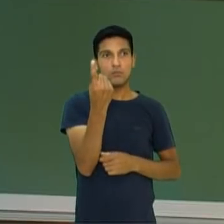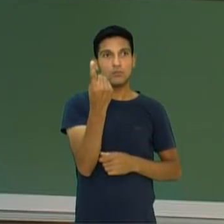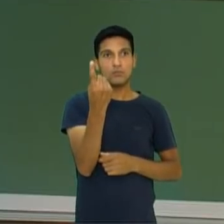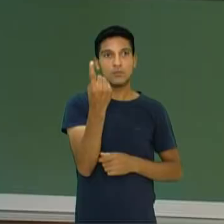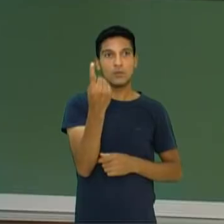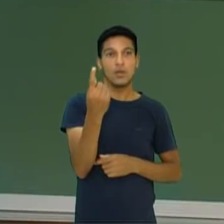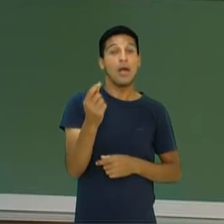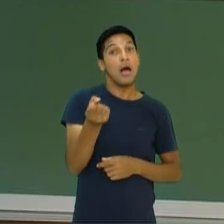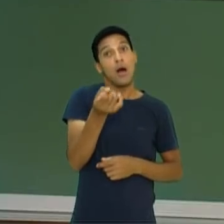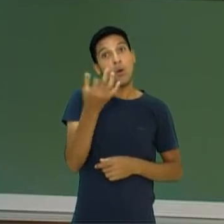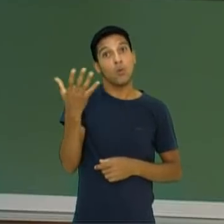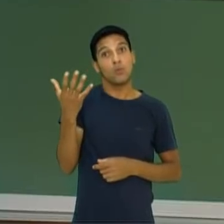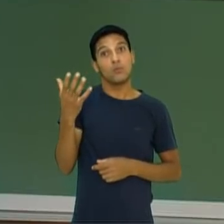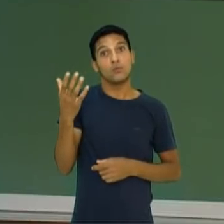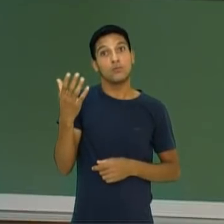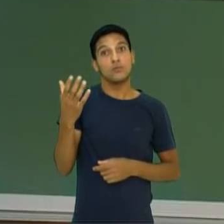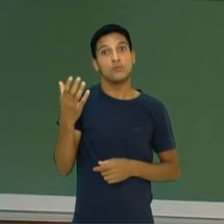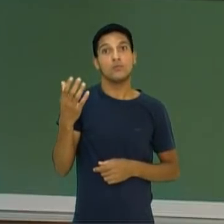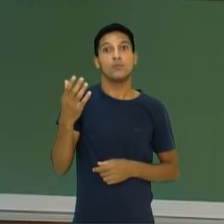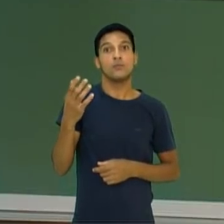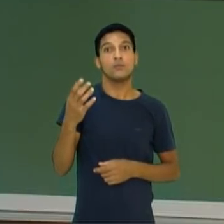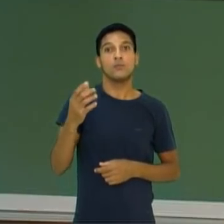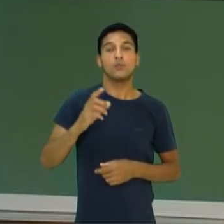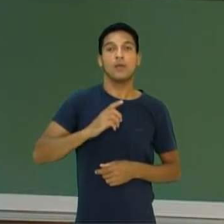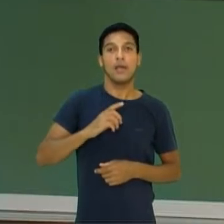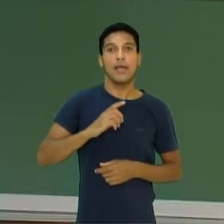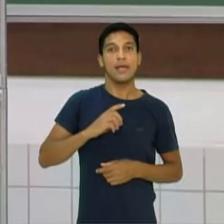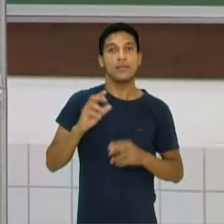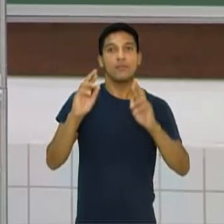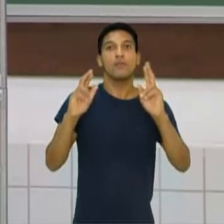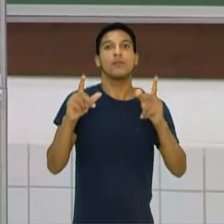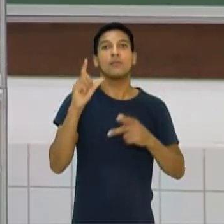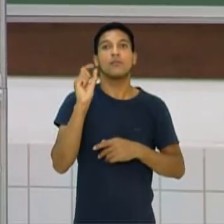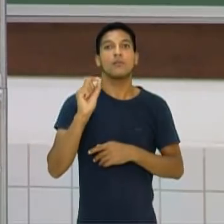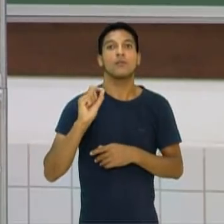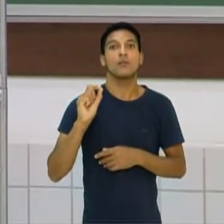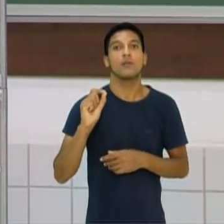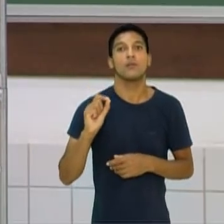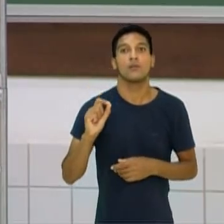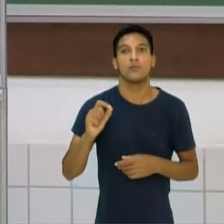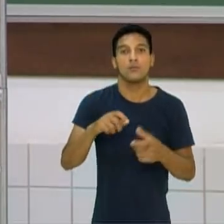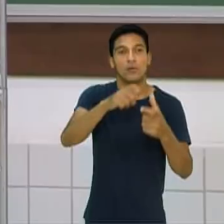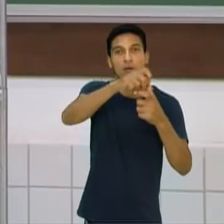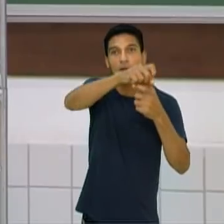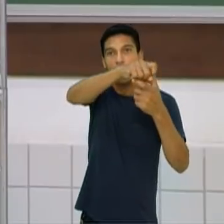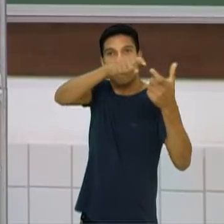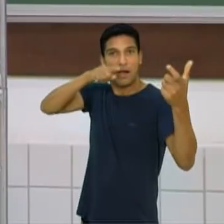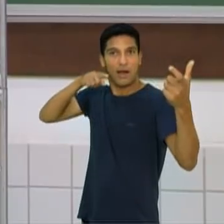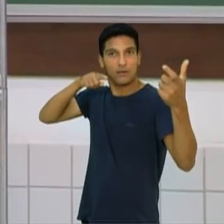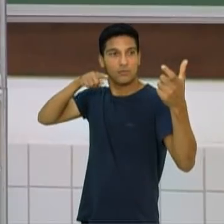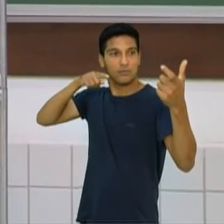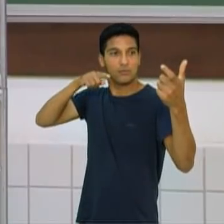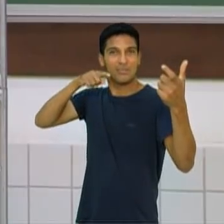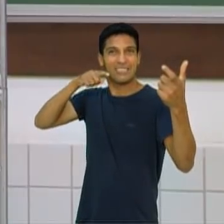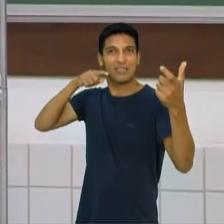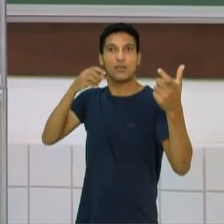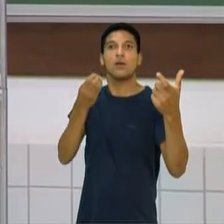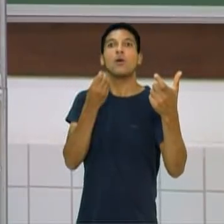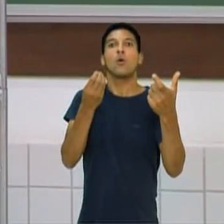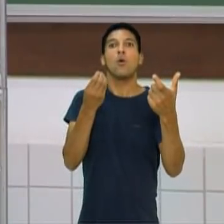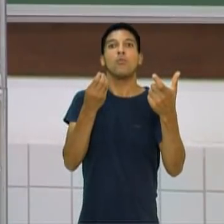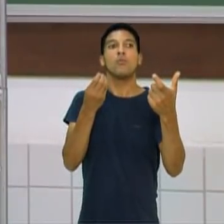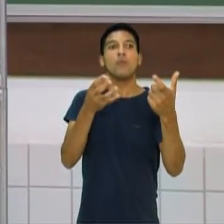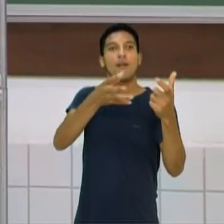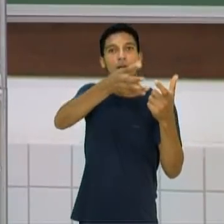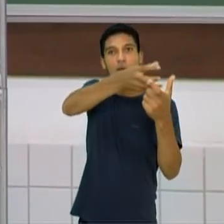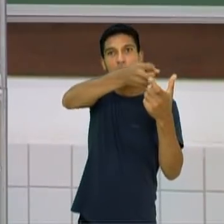3 cordas. Na verdade não, é uma corda só, e a diferença desses 2 arcos é como que a corda, ao